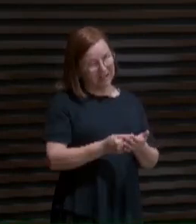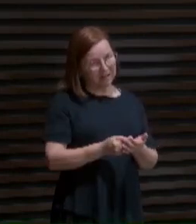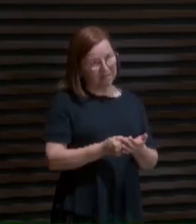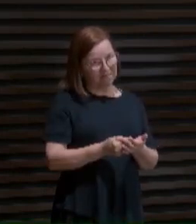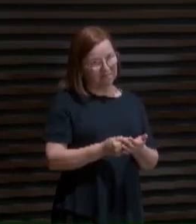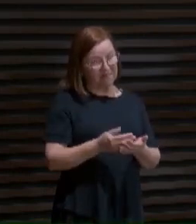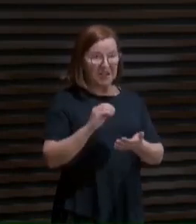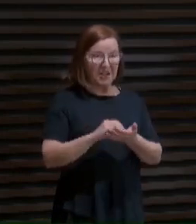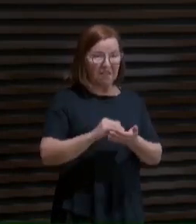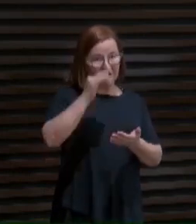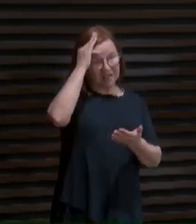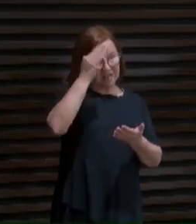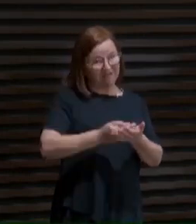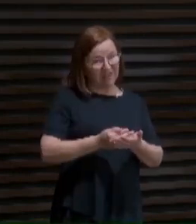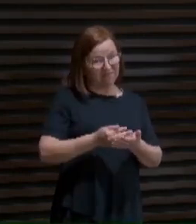natural.